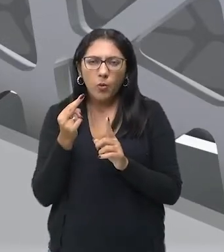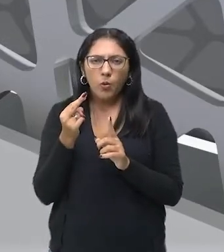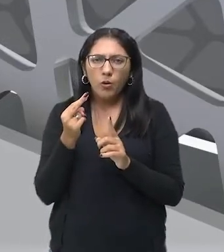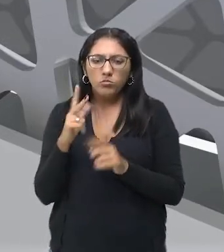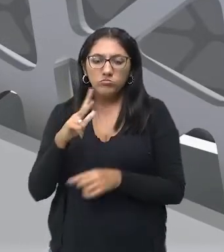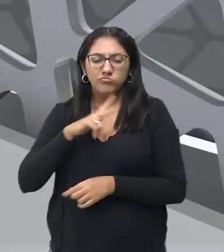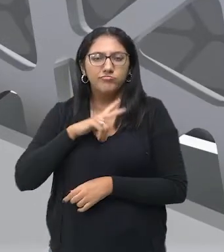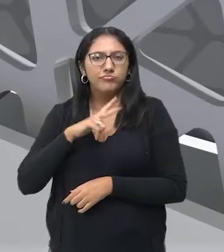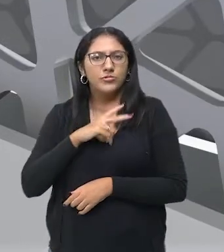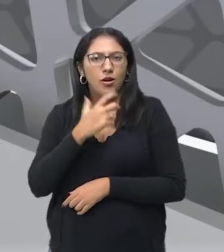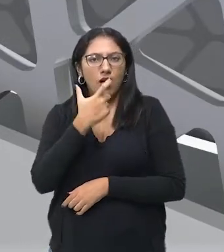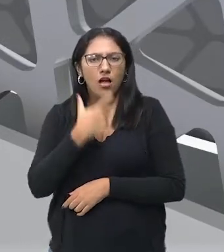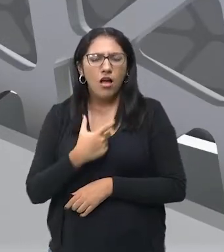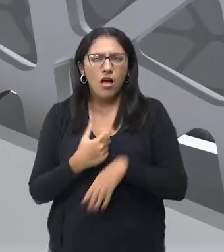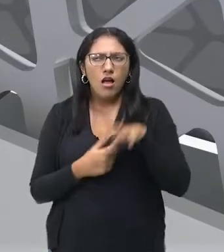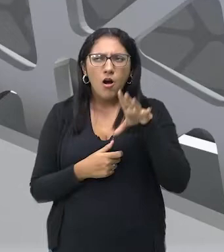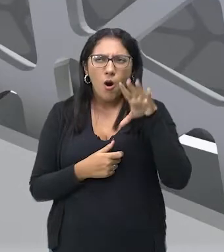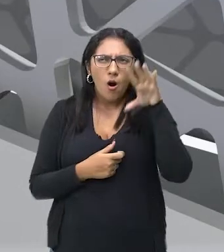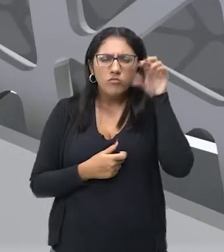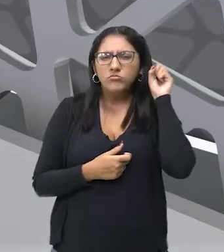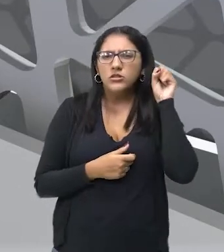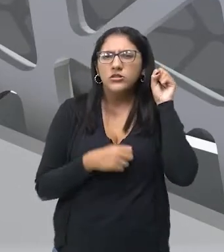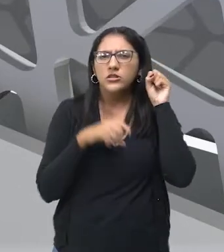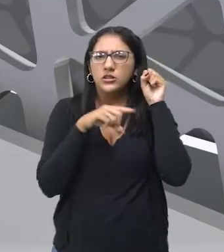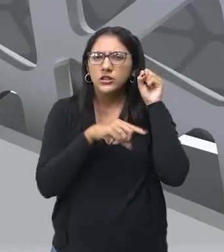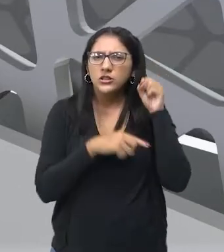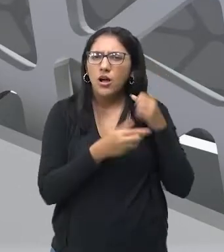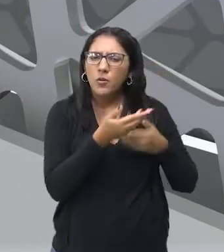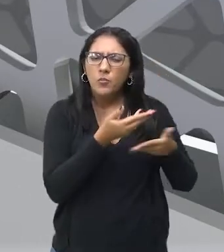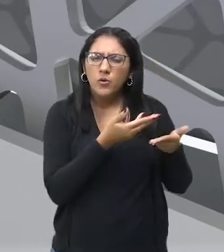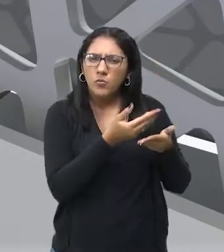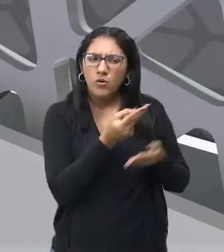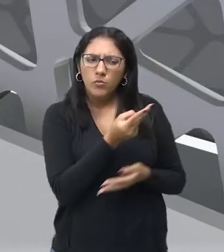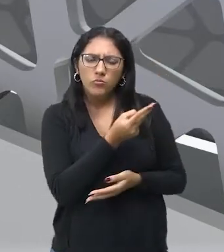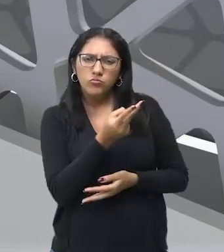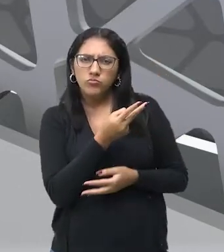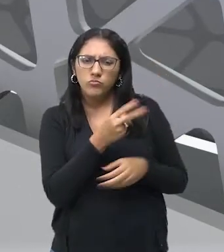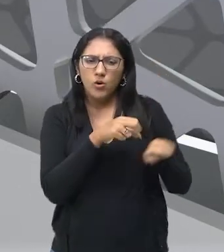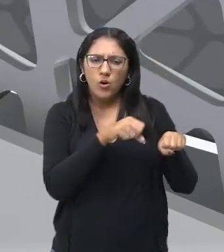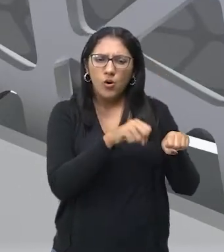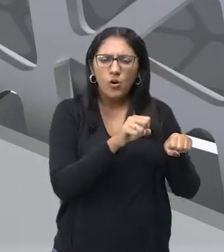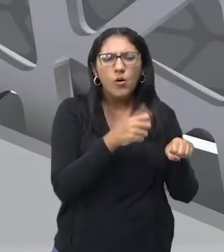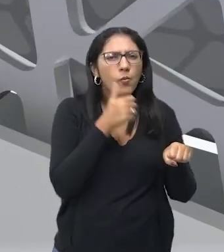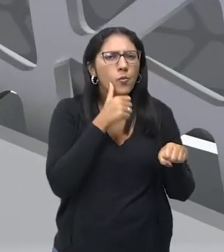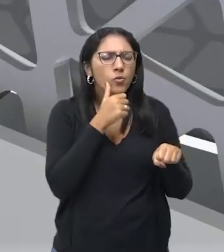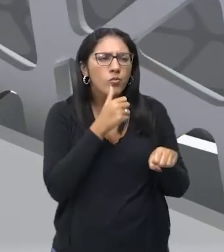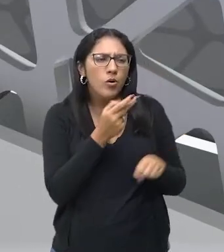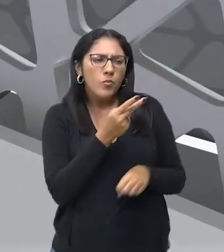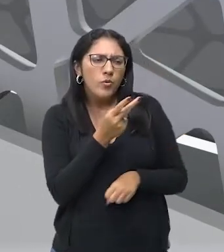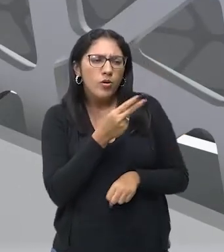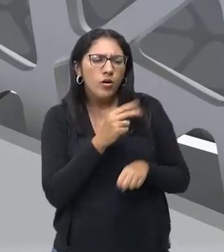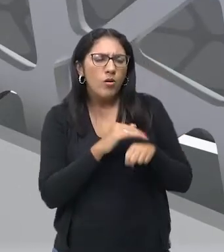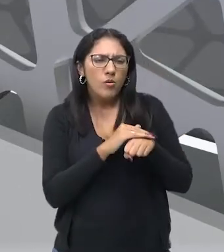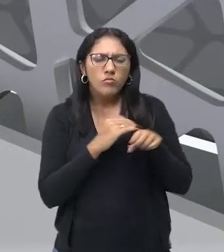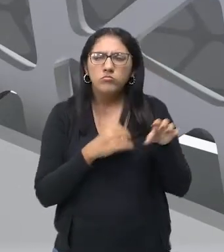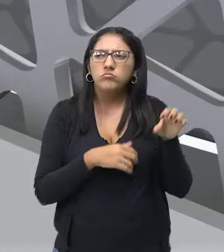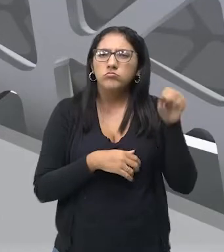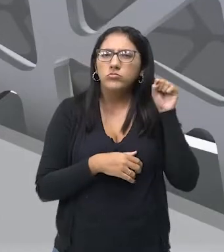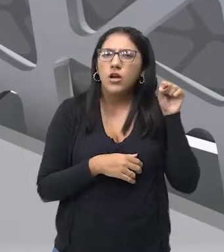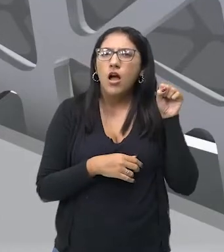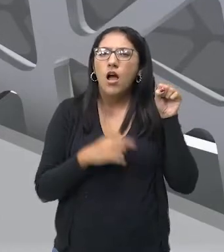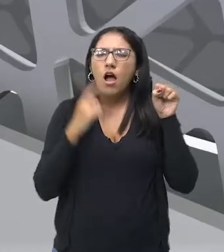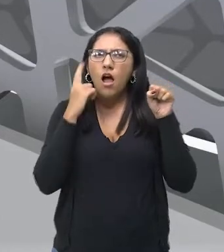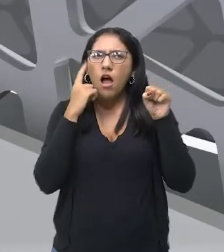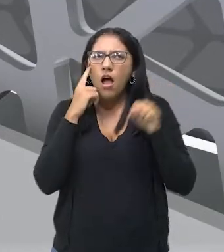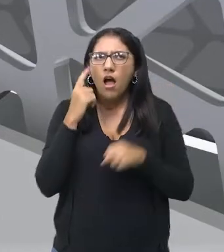particular de uma pessoa que ouviu ali a interação entre o motociclista e a frentista e julgou que